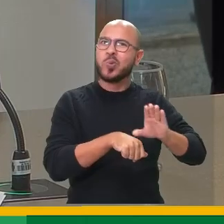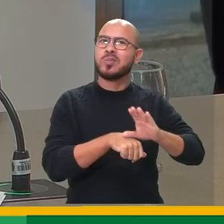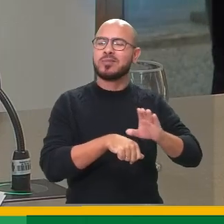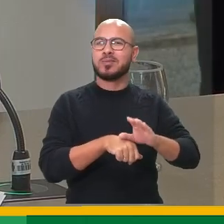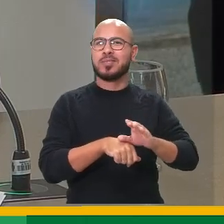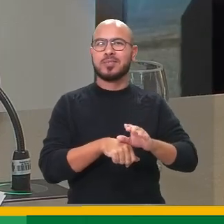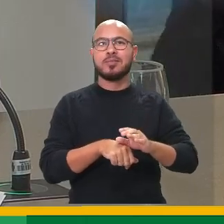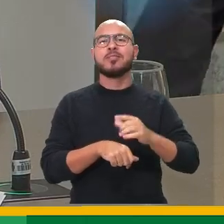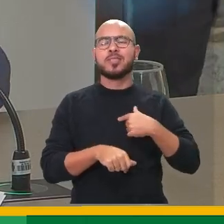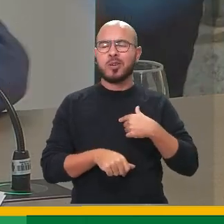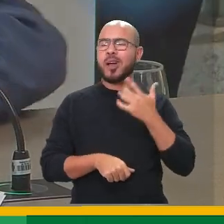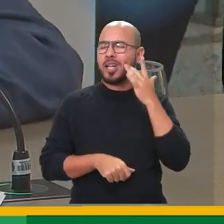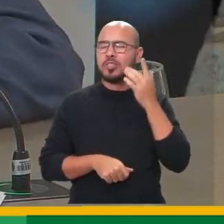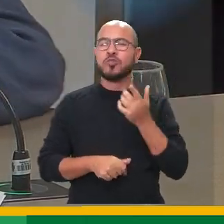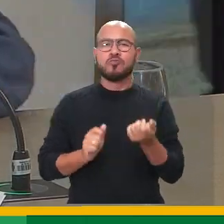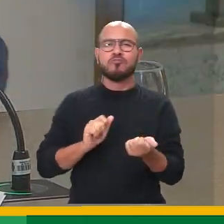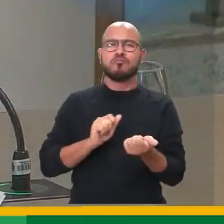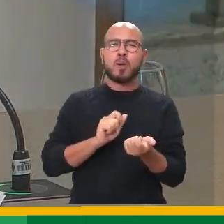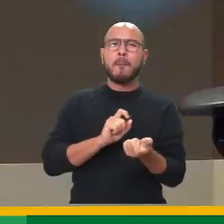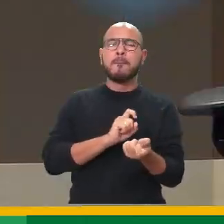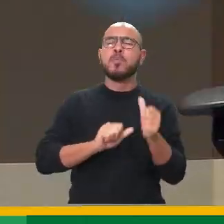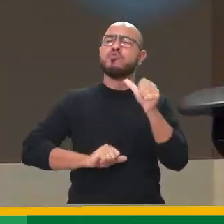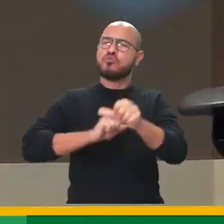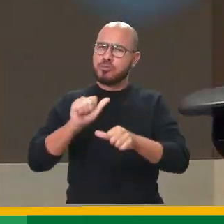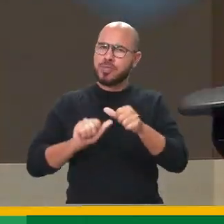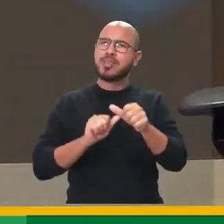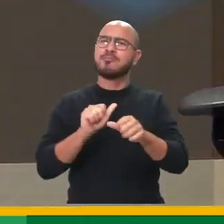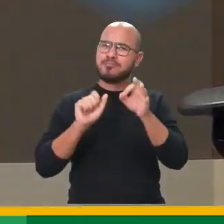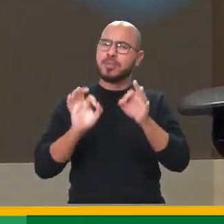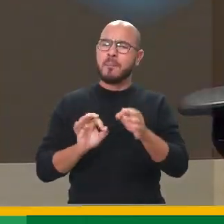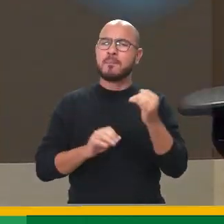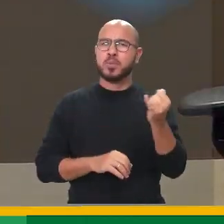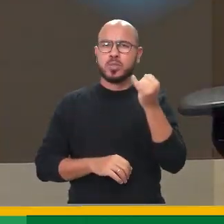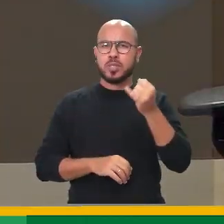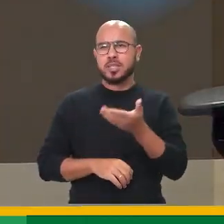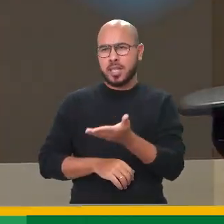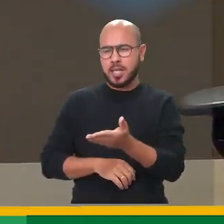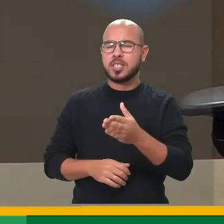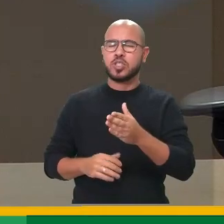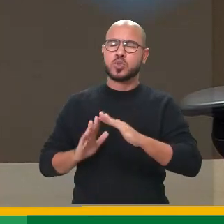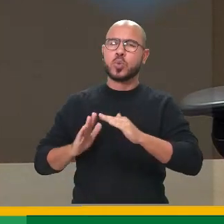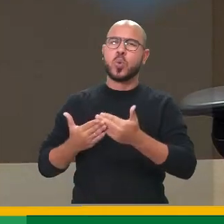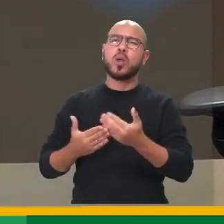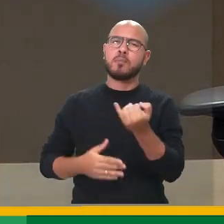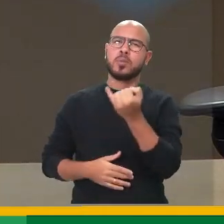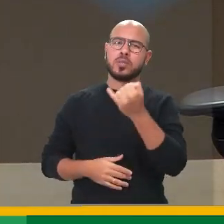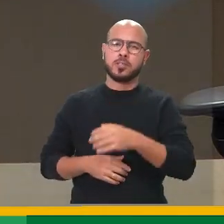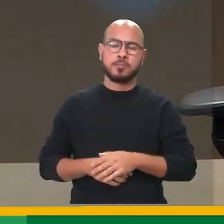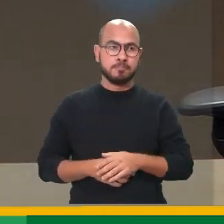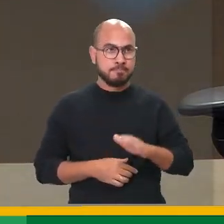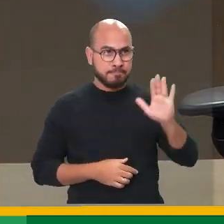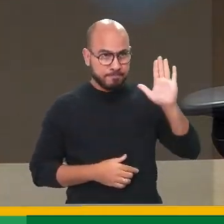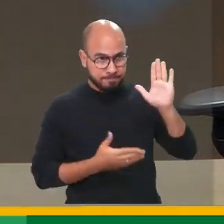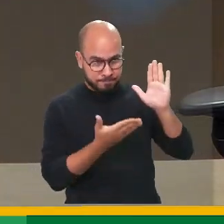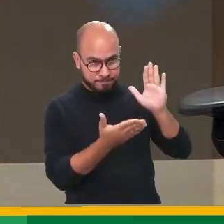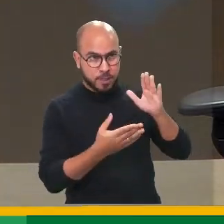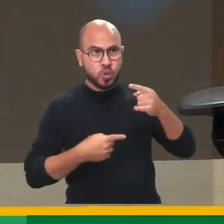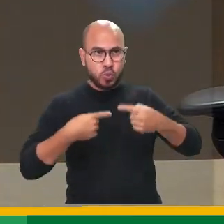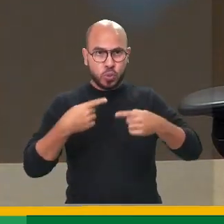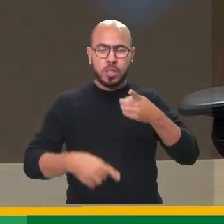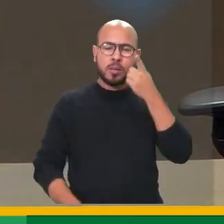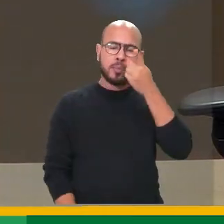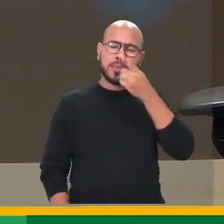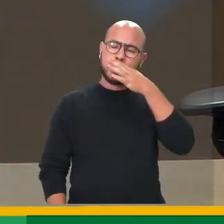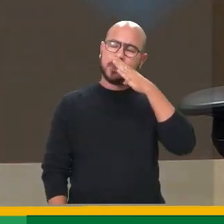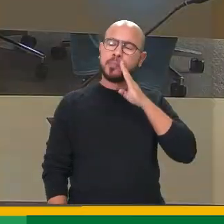certeza que essa escola vai ser fundamental para isso com a palavra senhor presidente para discutir a matéria deputada